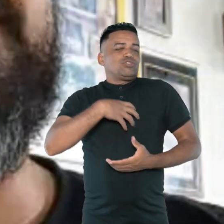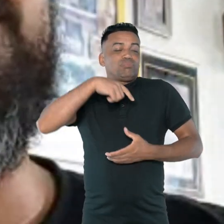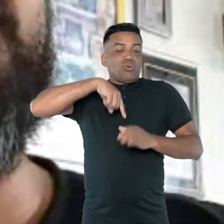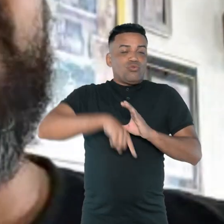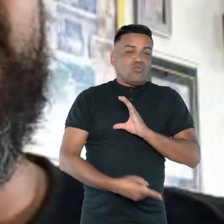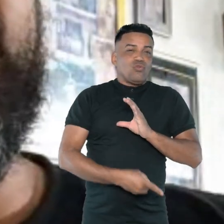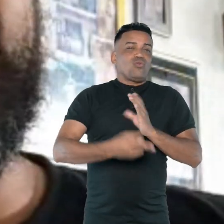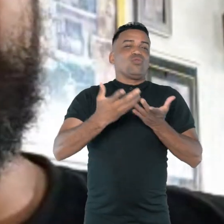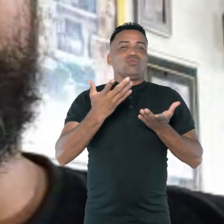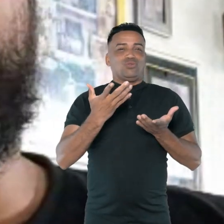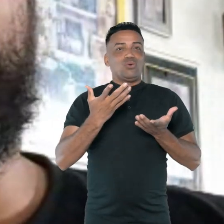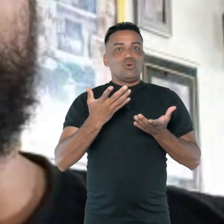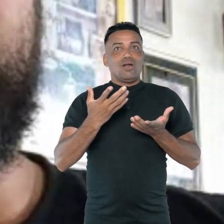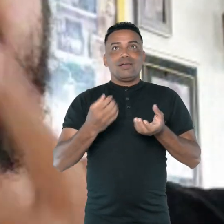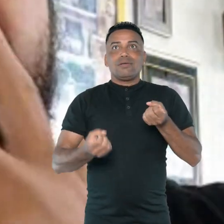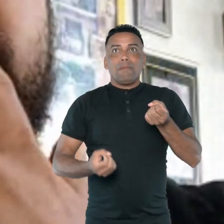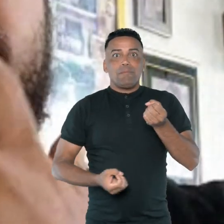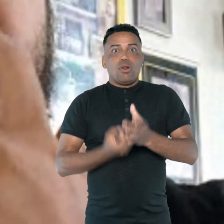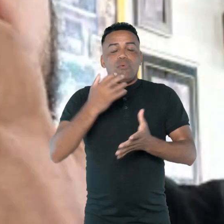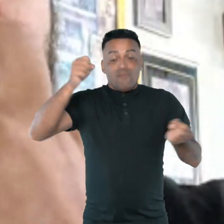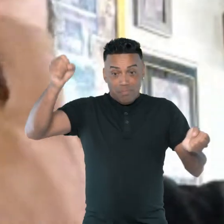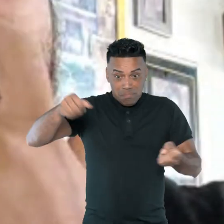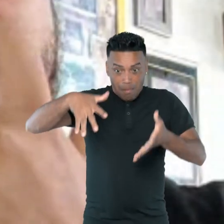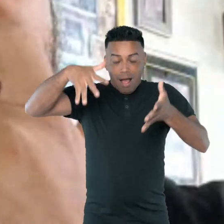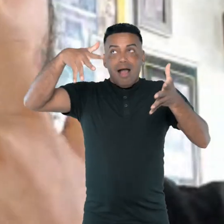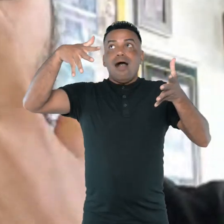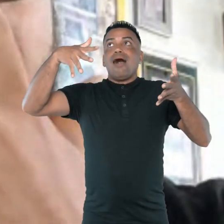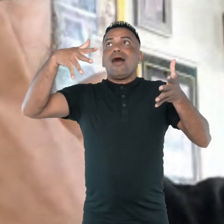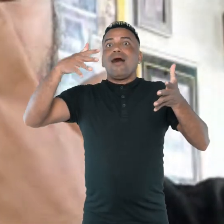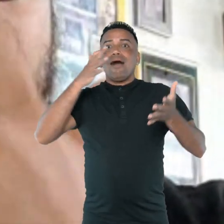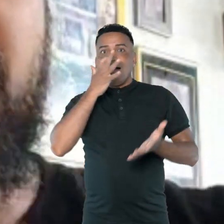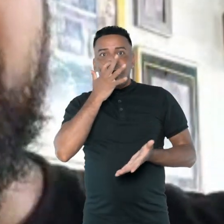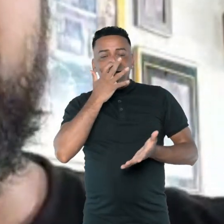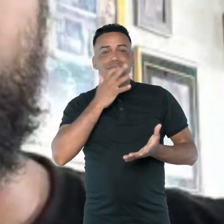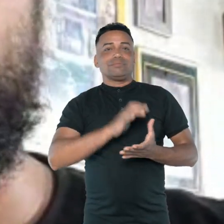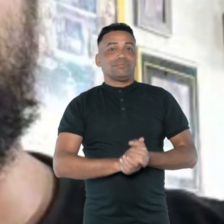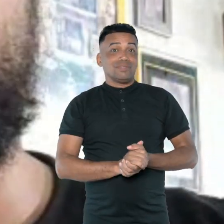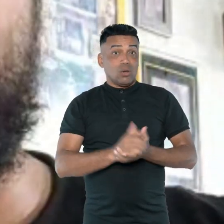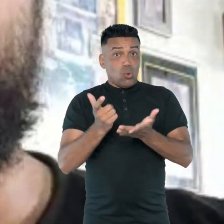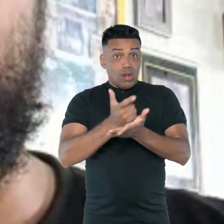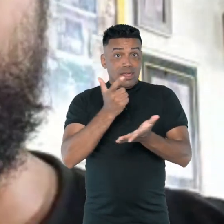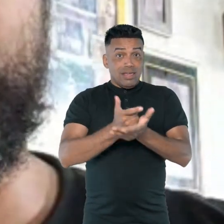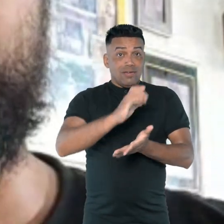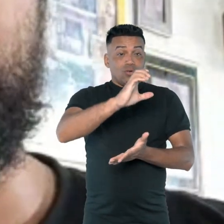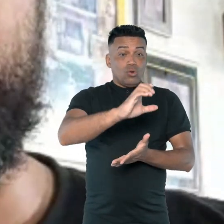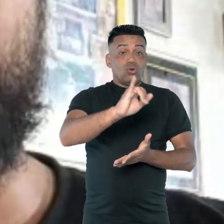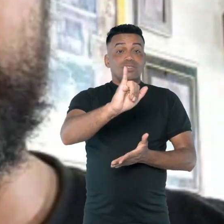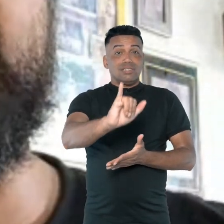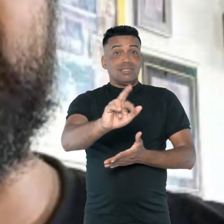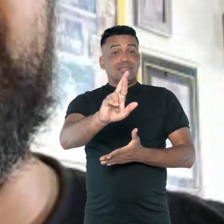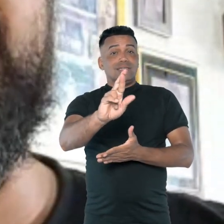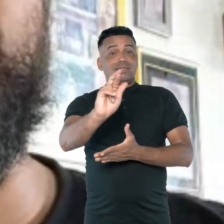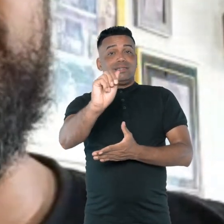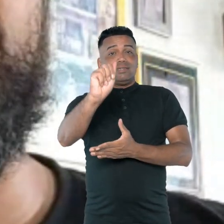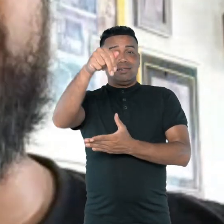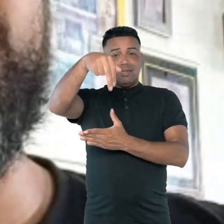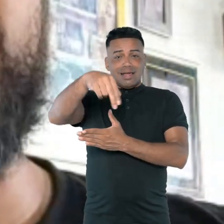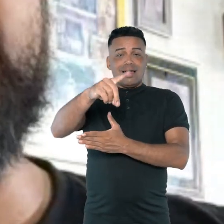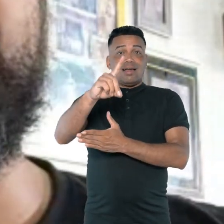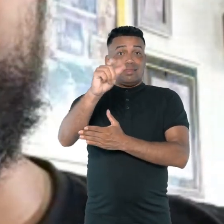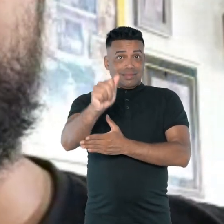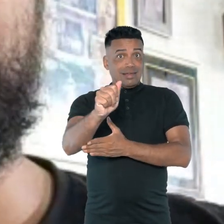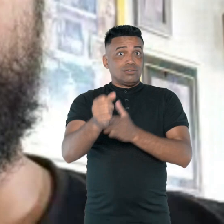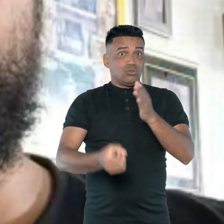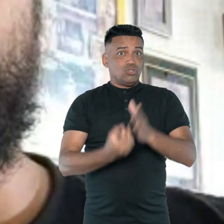esse encanto. E o Ciranda, ele surgiu quando eu dava aula, né, eu trabalhava na Secretaria Municipal